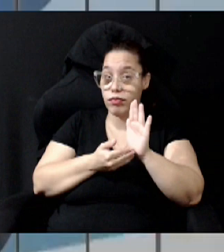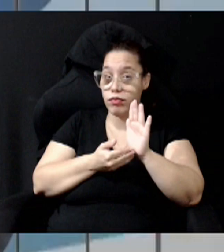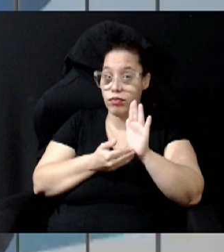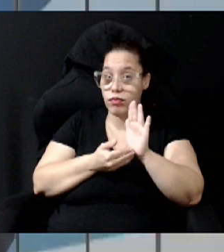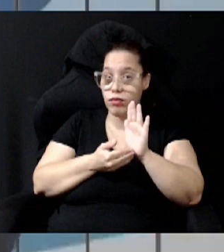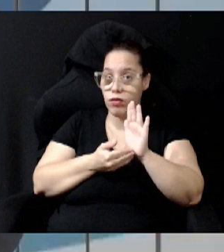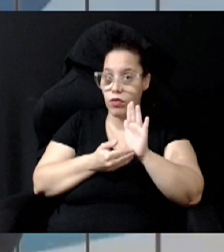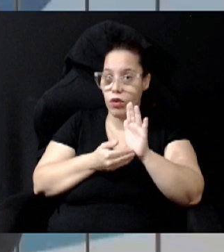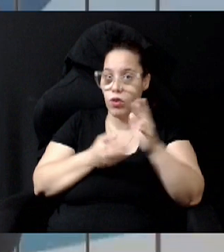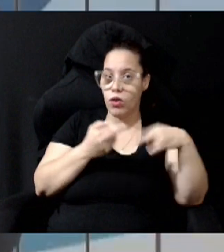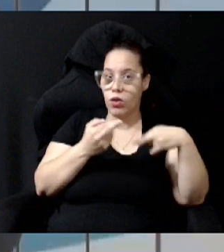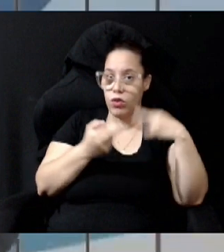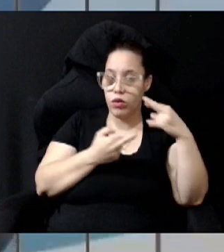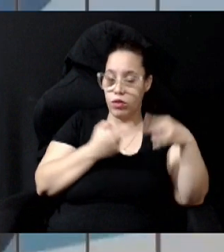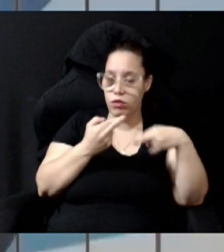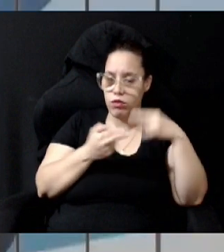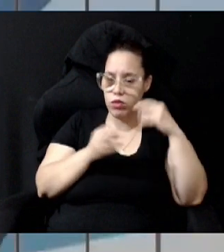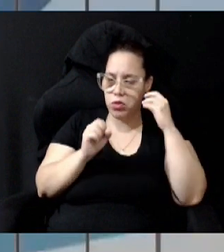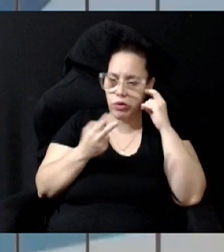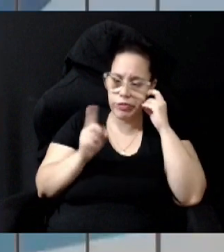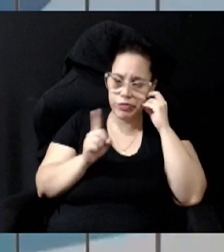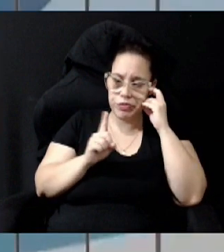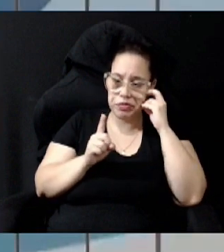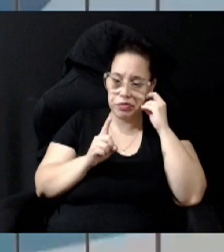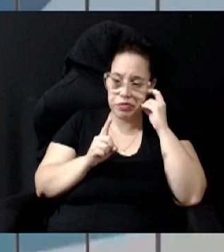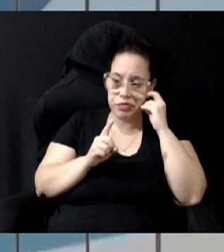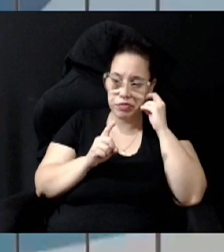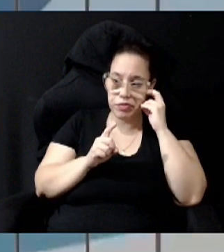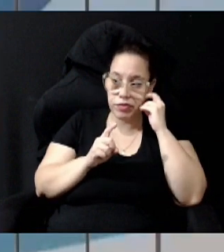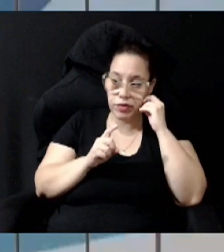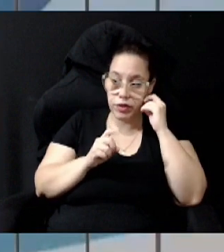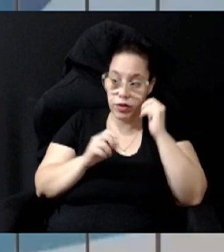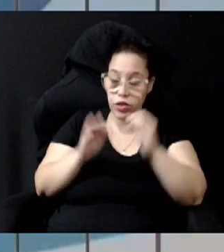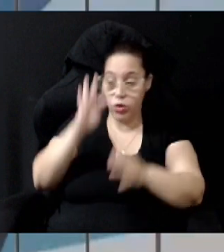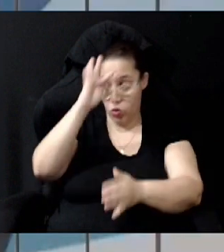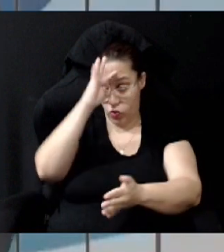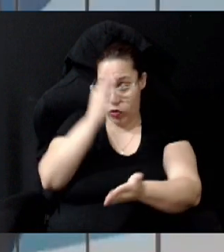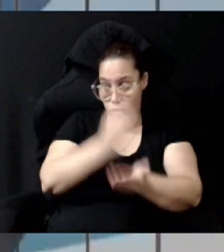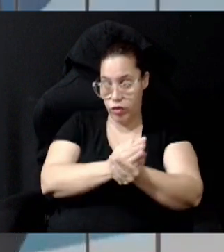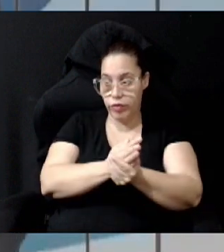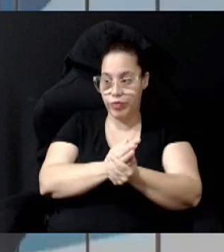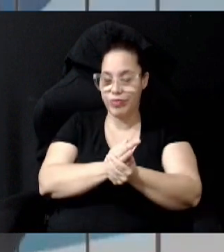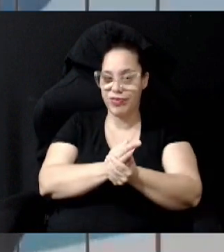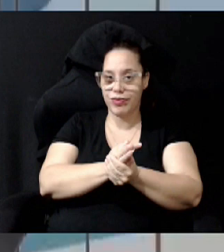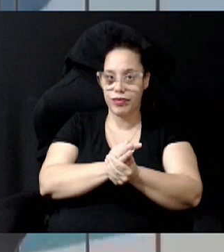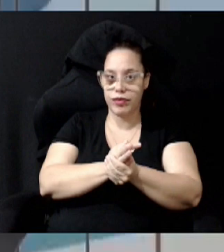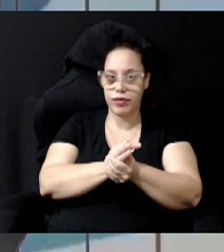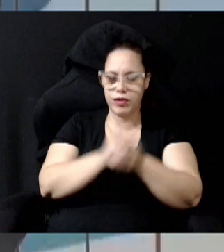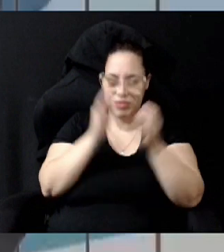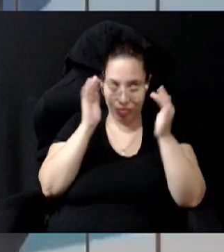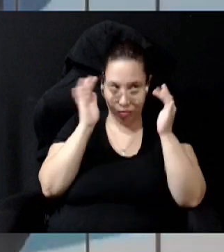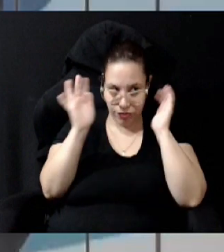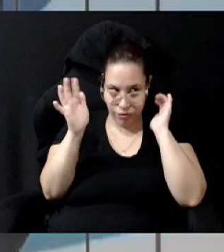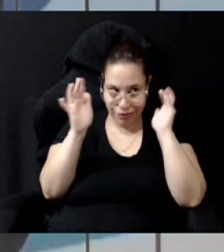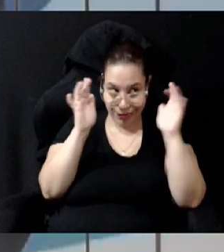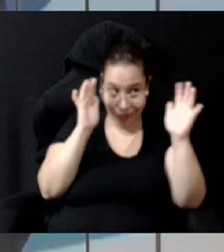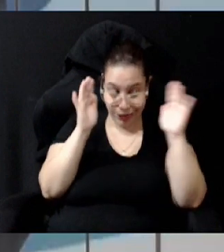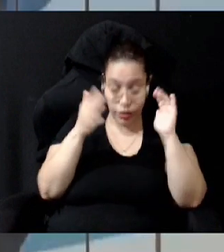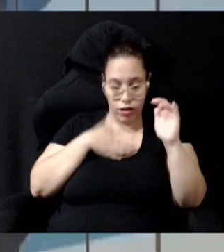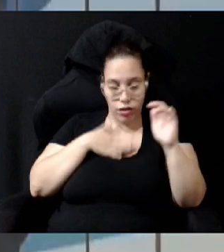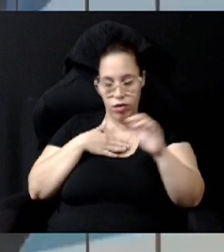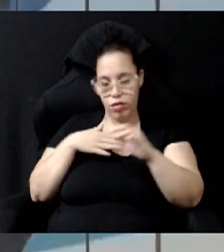ou irrefletida, porque o grau de alienação do fiel, né, é muito grande. A igreja, que eu sou católico, vou à missa,